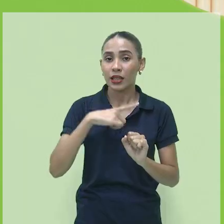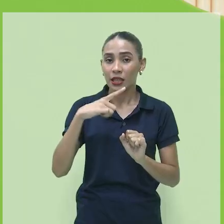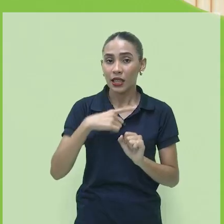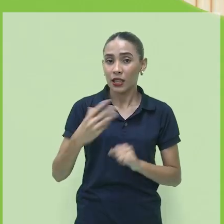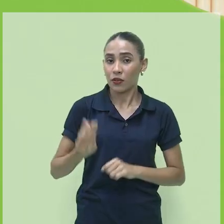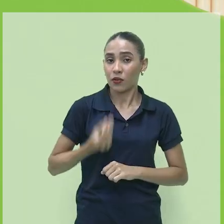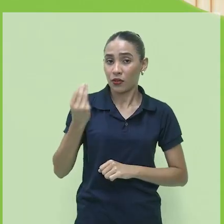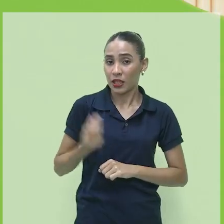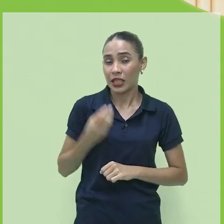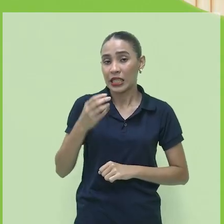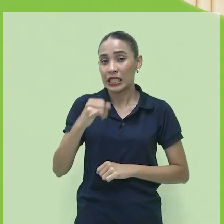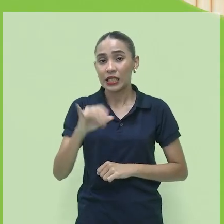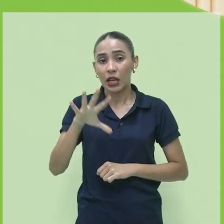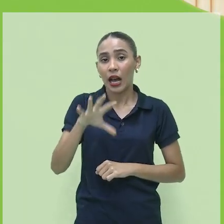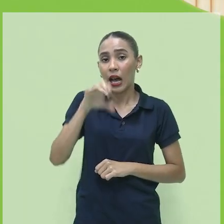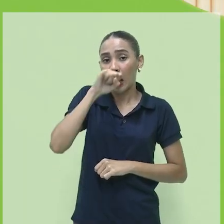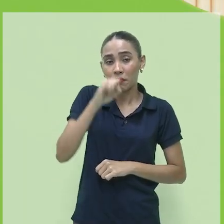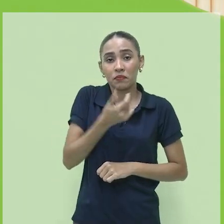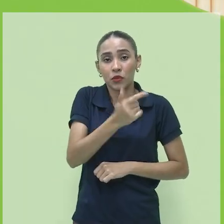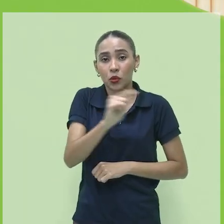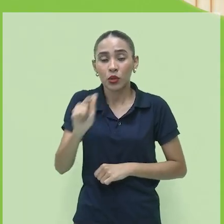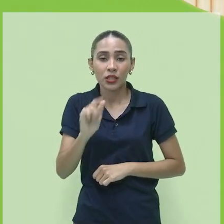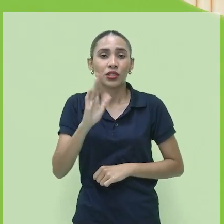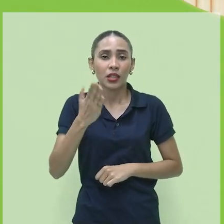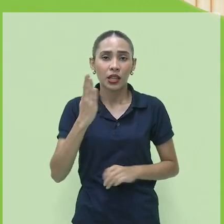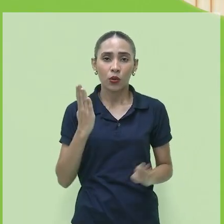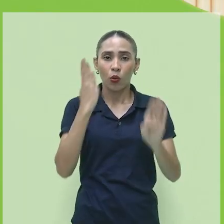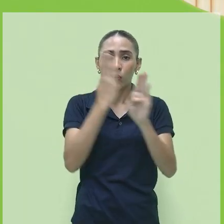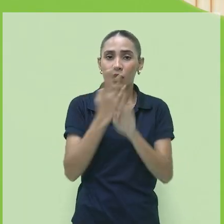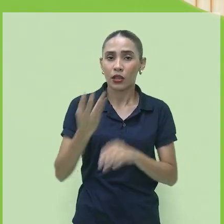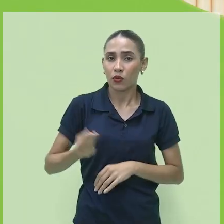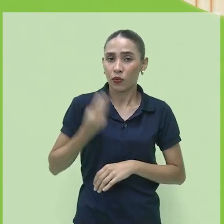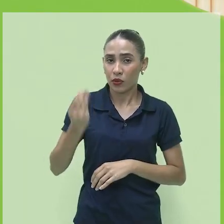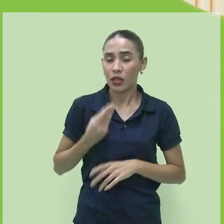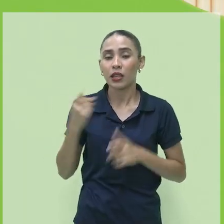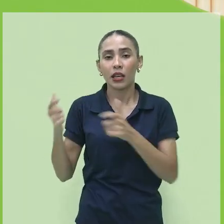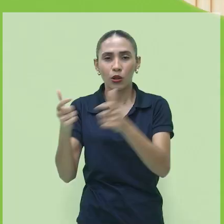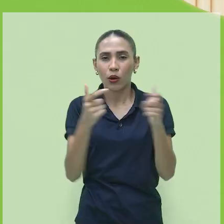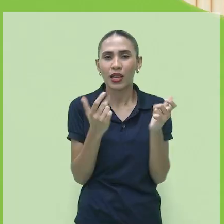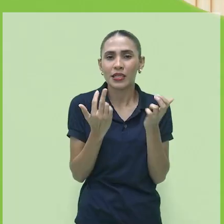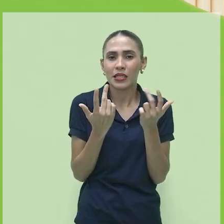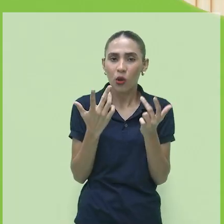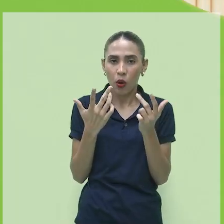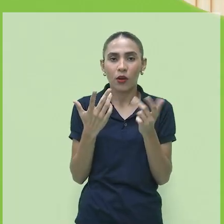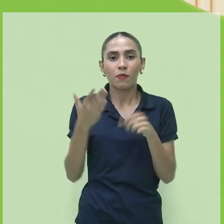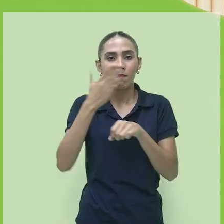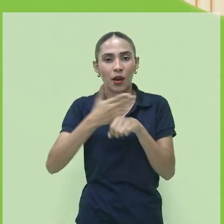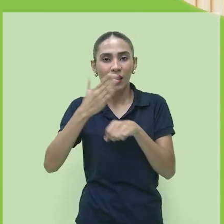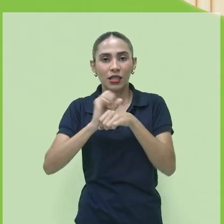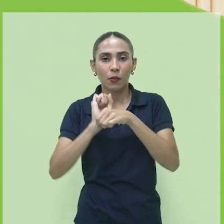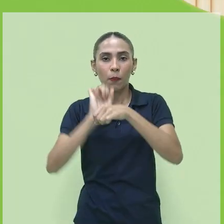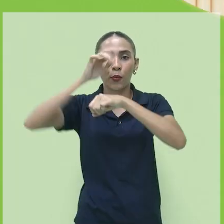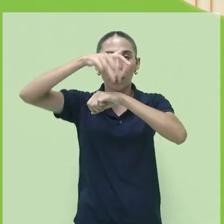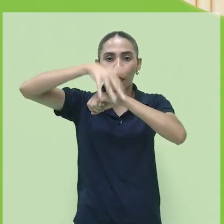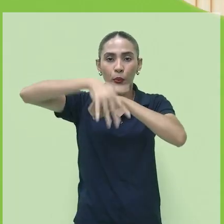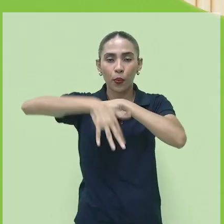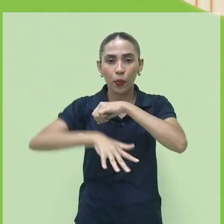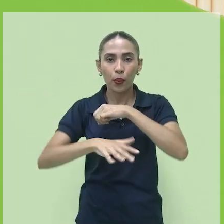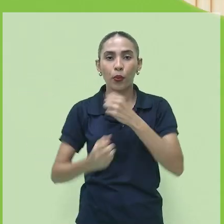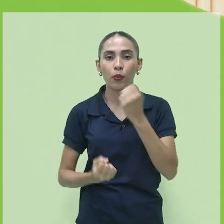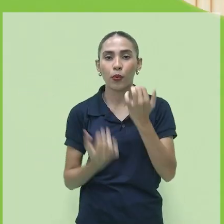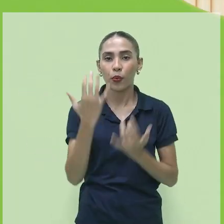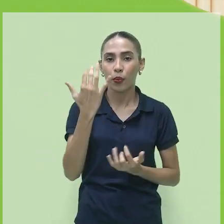mesmo sem ar respirável, né? Como já foi encontrado vida em locais inóspitos nessas regiões de atividades